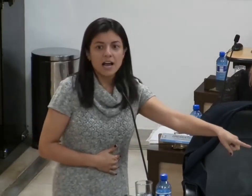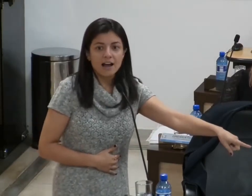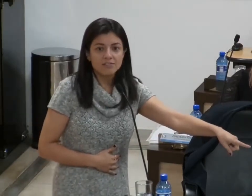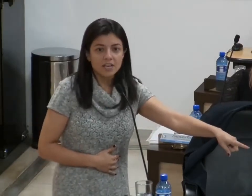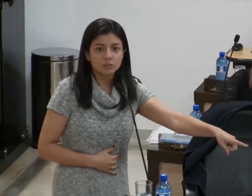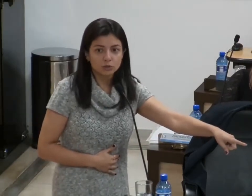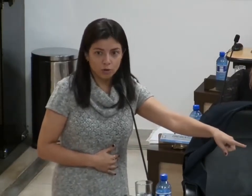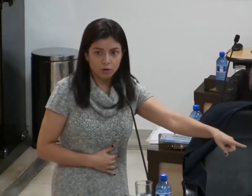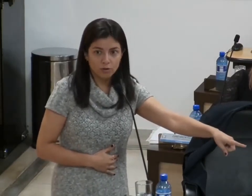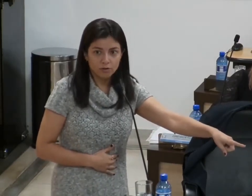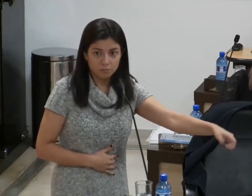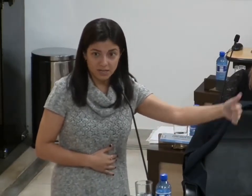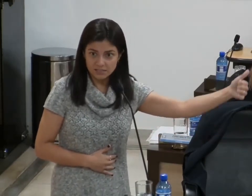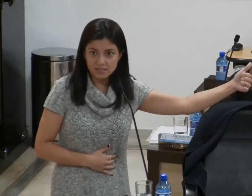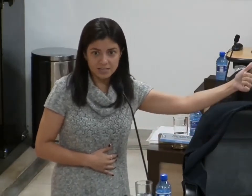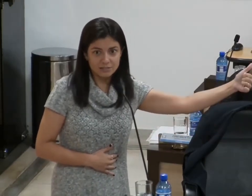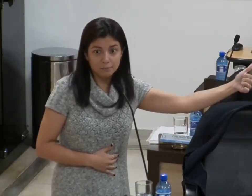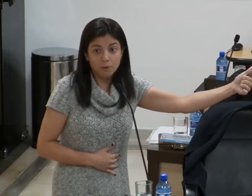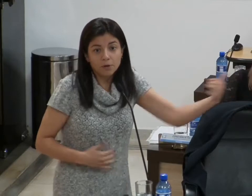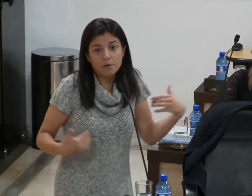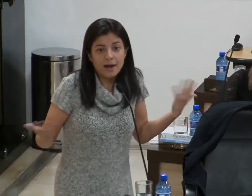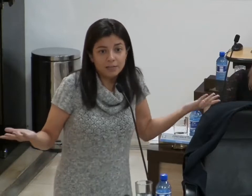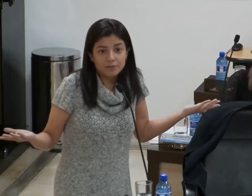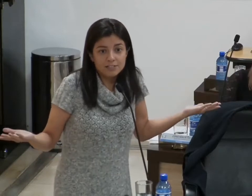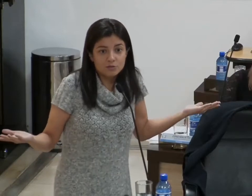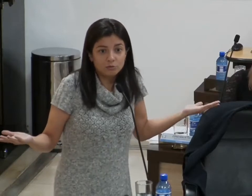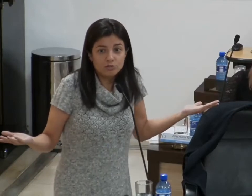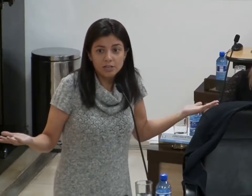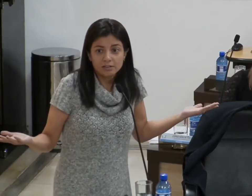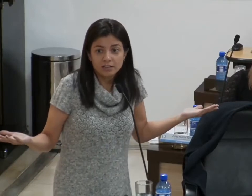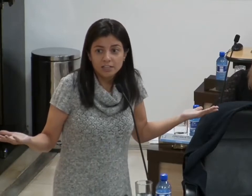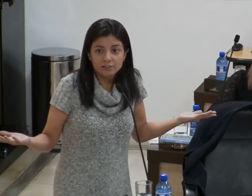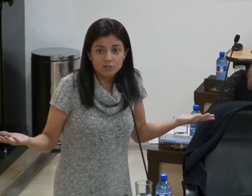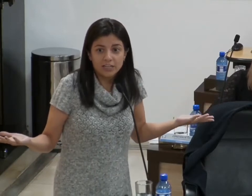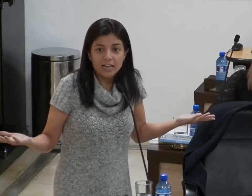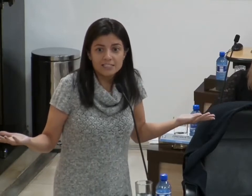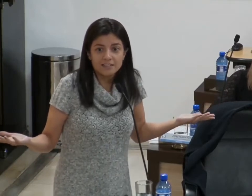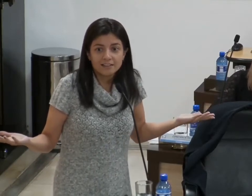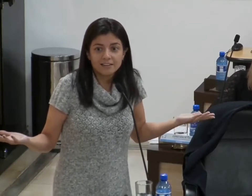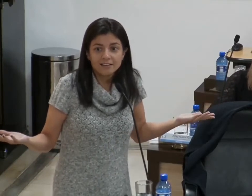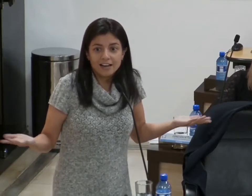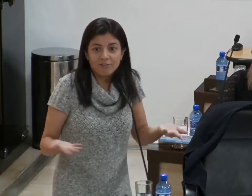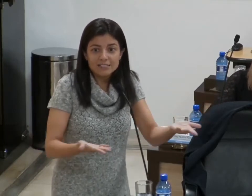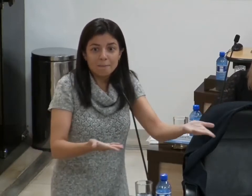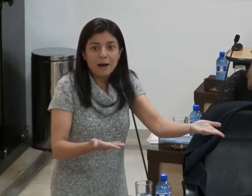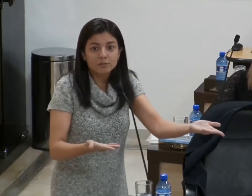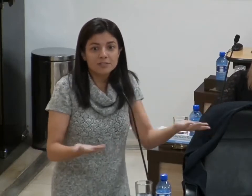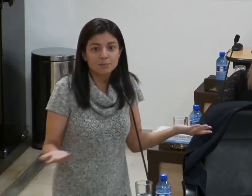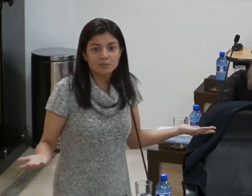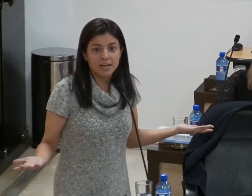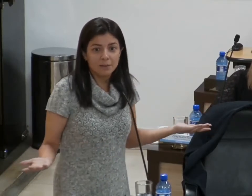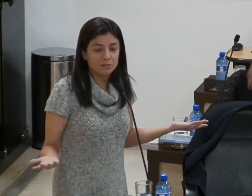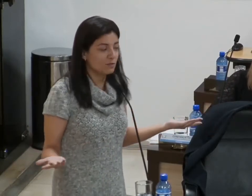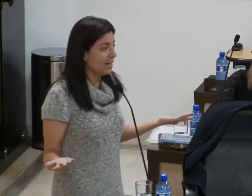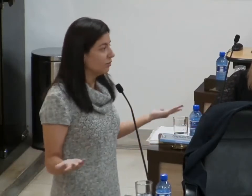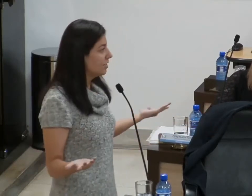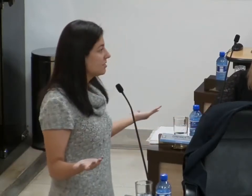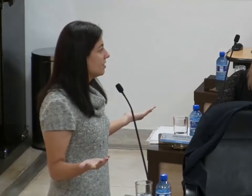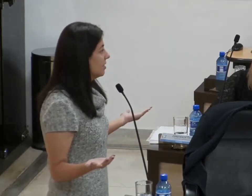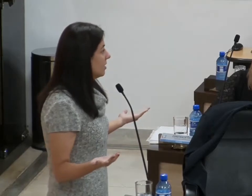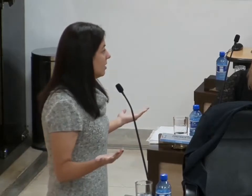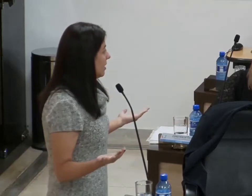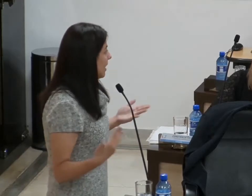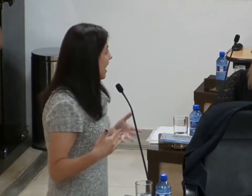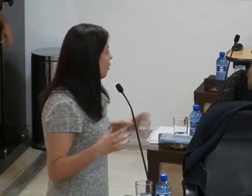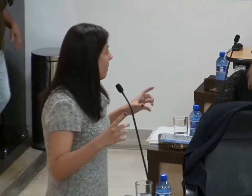no CIAV que entrou, que eles têm acesso, é público, meu marido faz isso todo dia, enquanto jornalista, ele faz a pauta em cima dos requerimentos dos